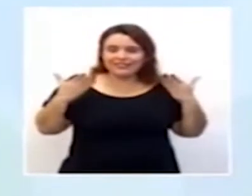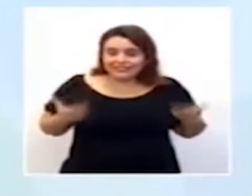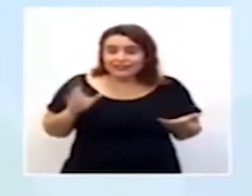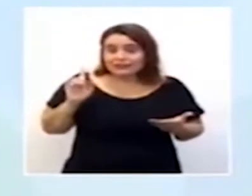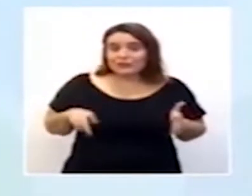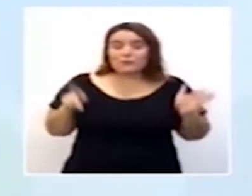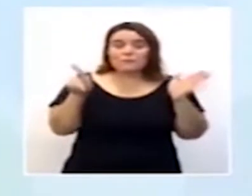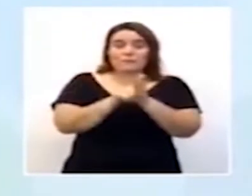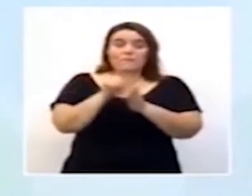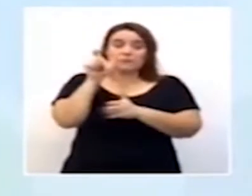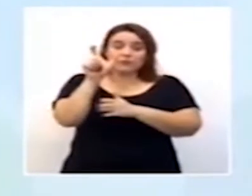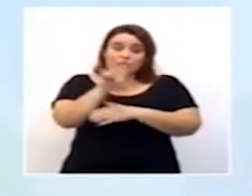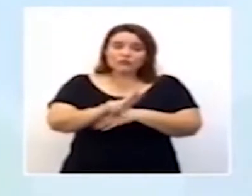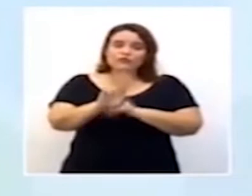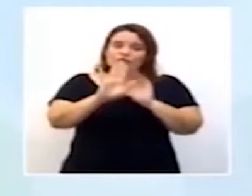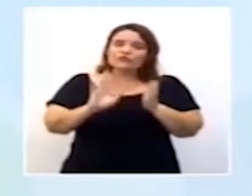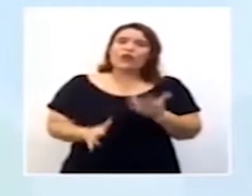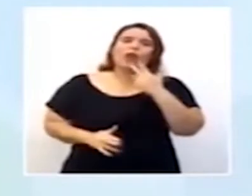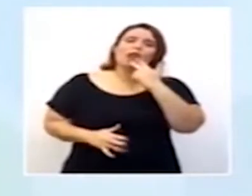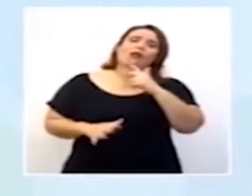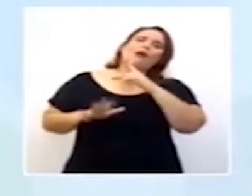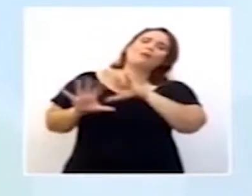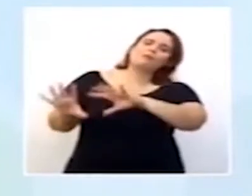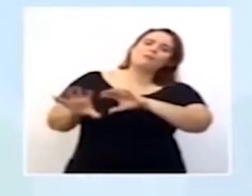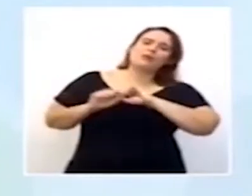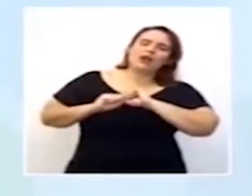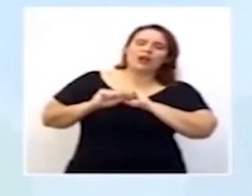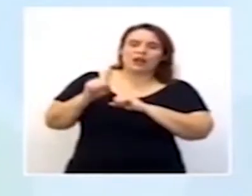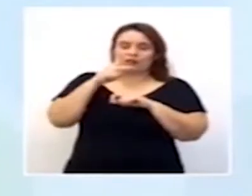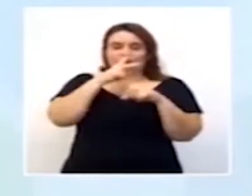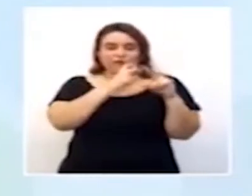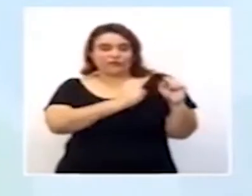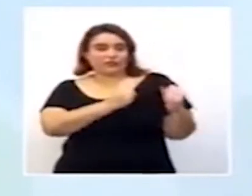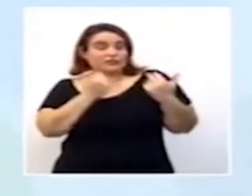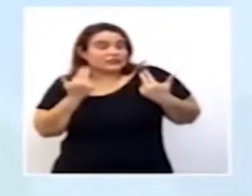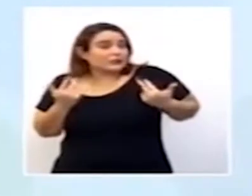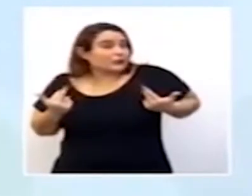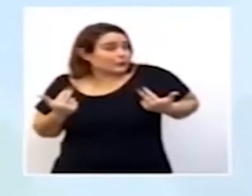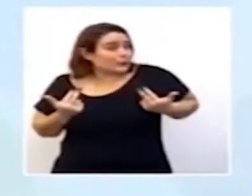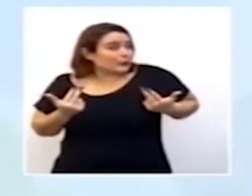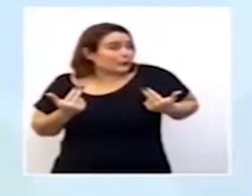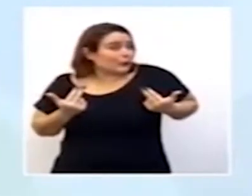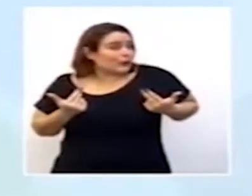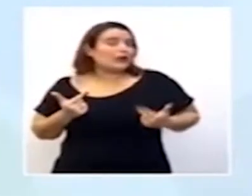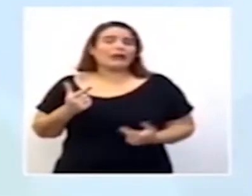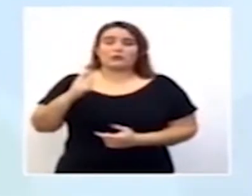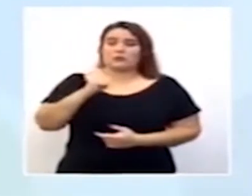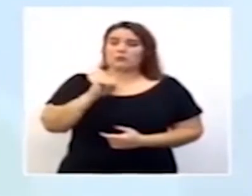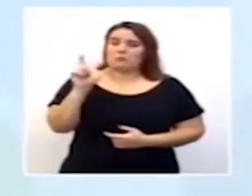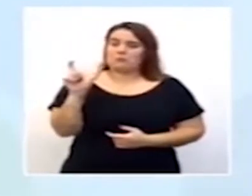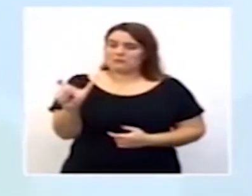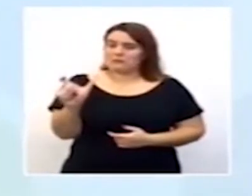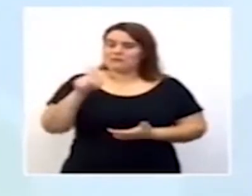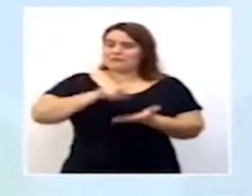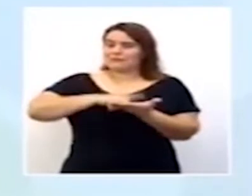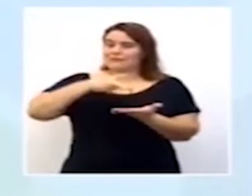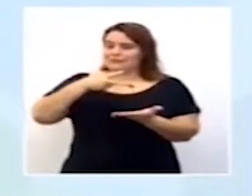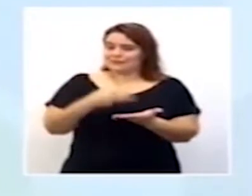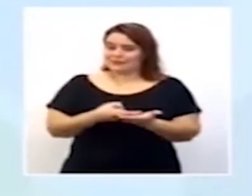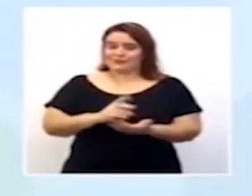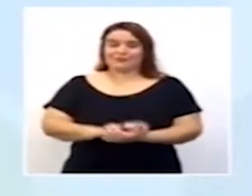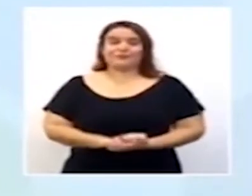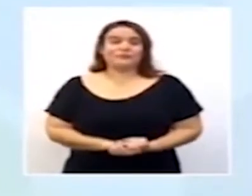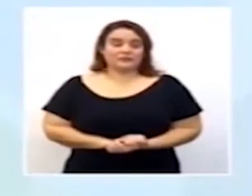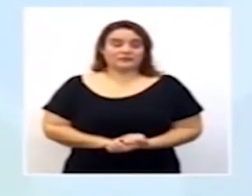comunicativa se fossem utilizadas em português como seria a palavra você